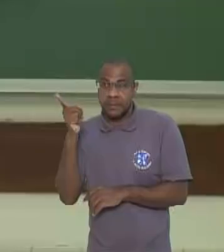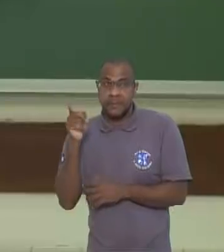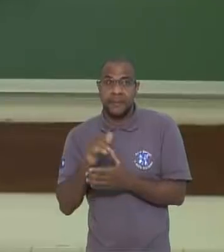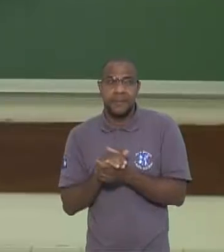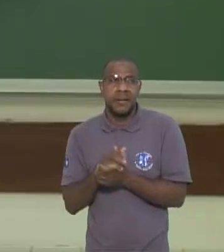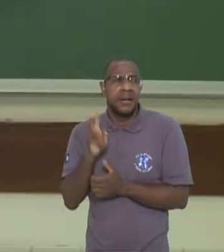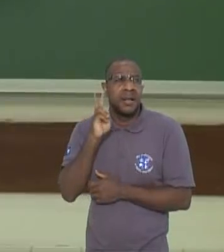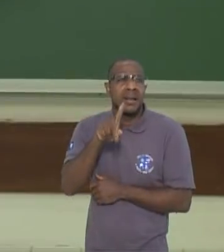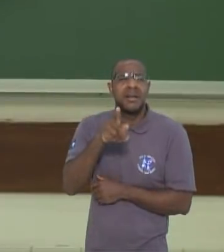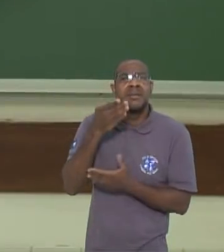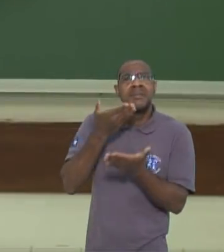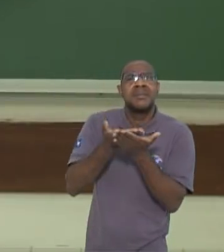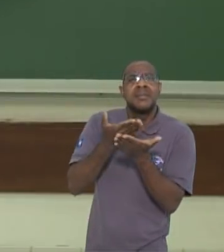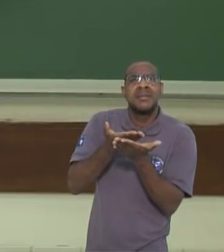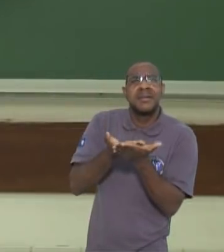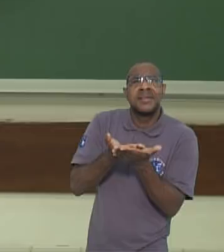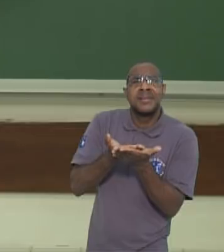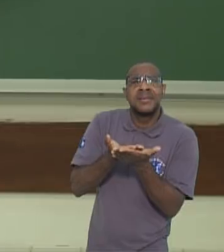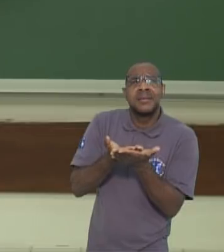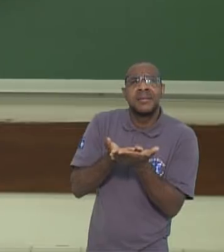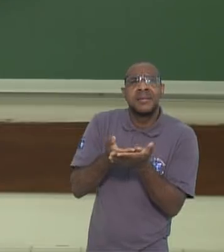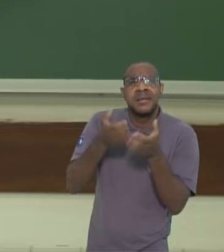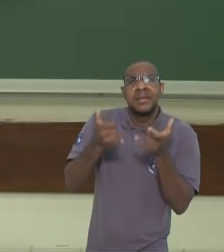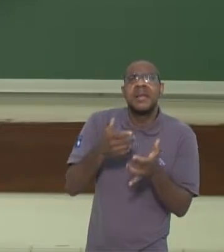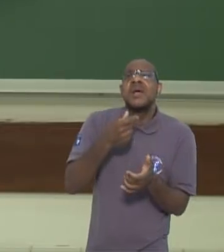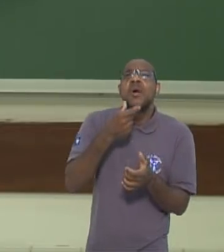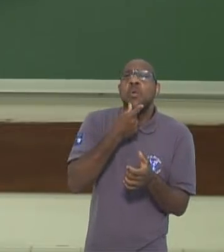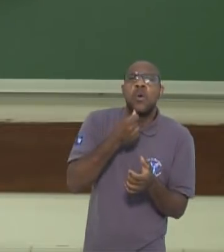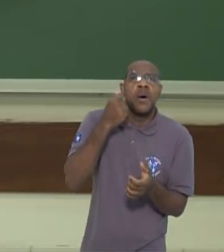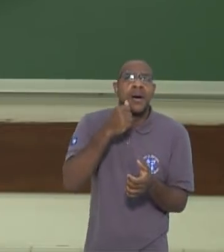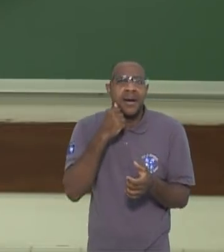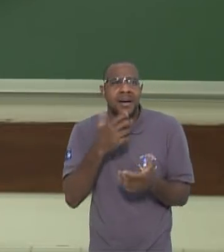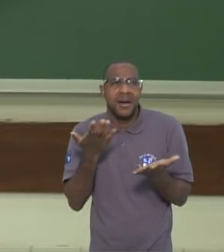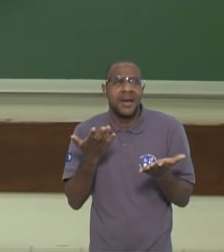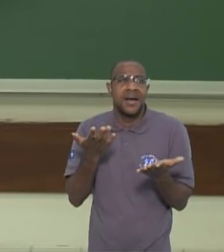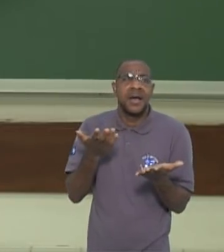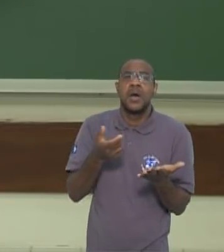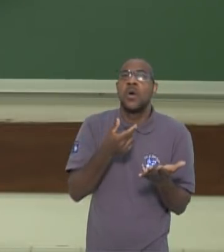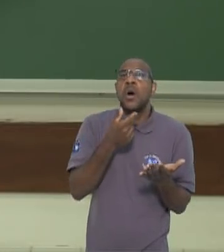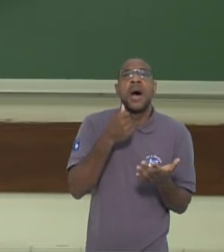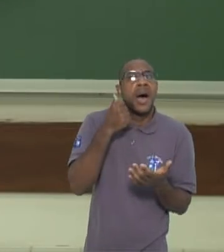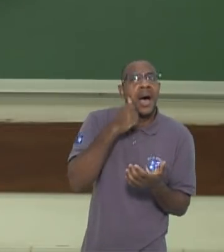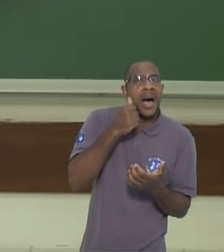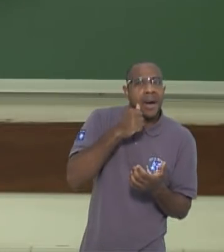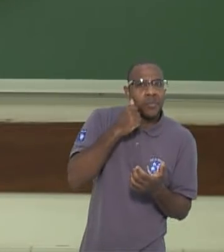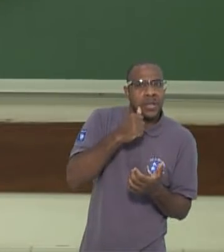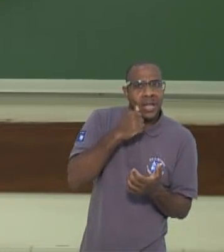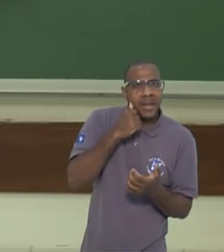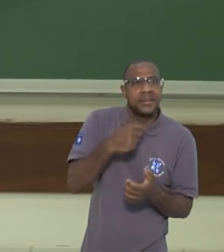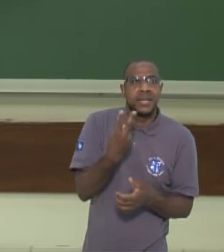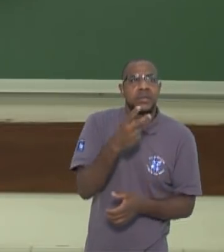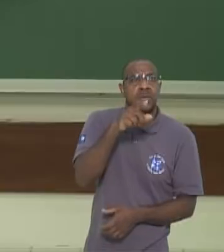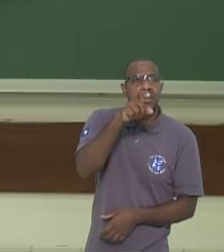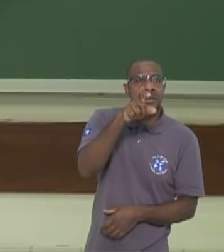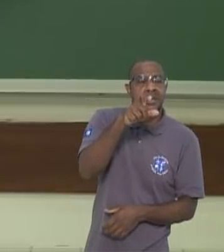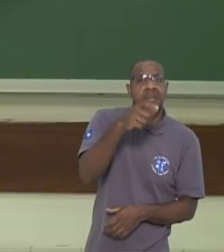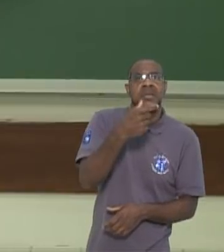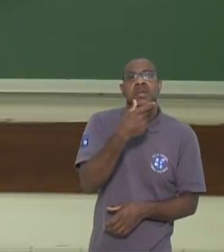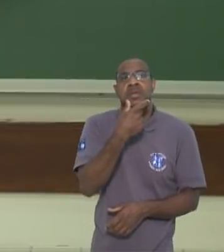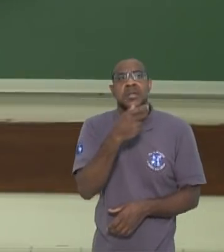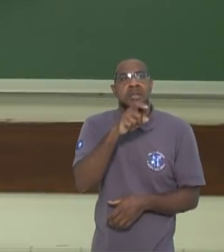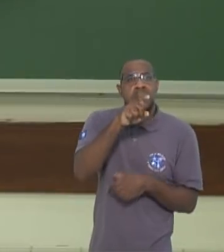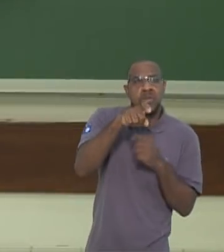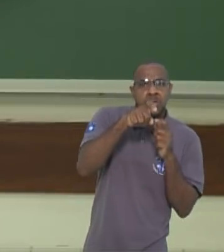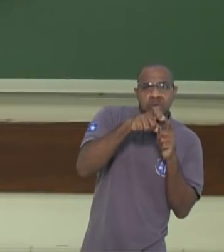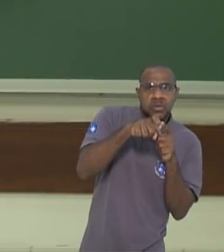que quando a gente estudou a determinação sexual, a gente falou que as mulheres, por terem 2x, que são cromossomos maiores que o Y, elas